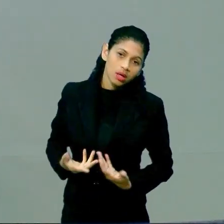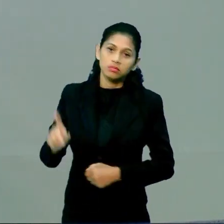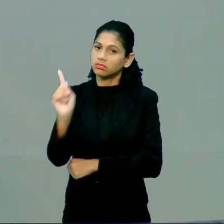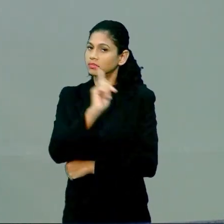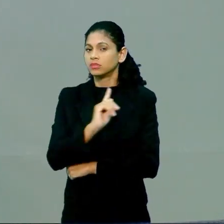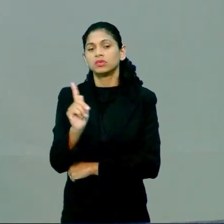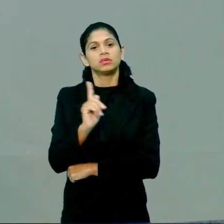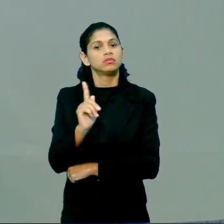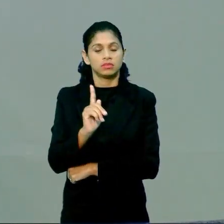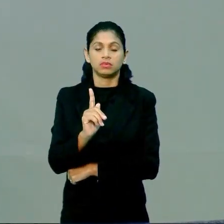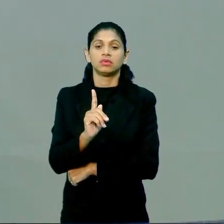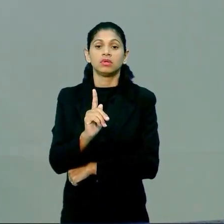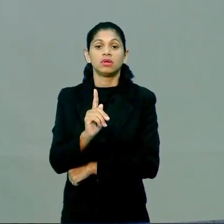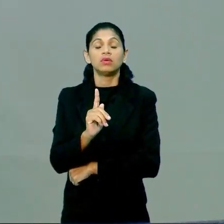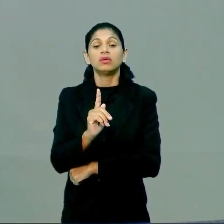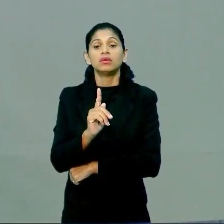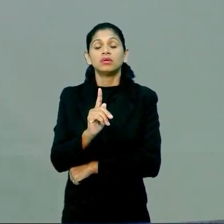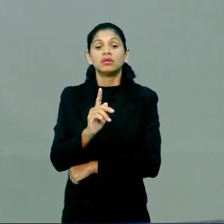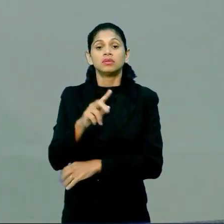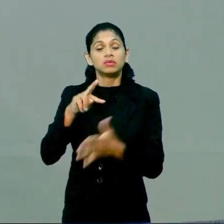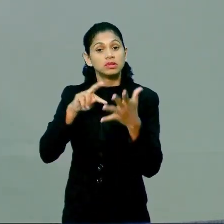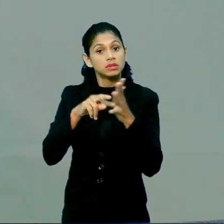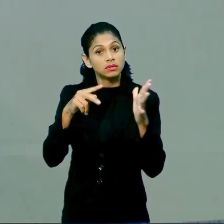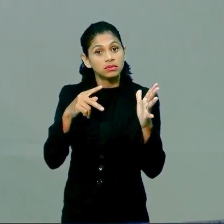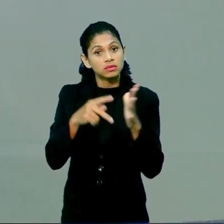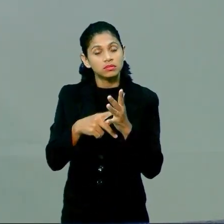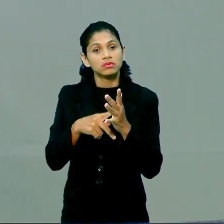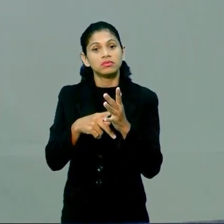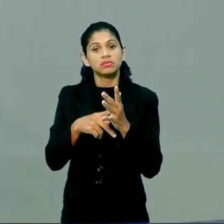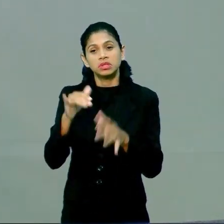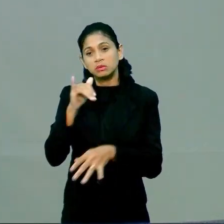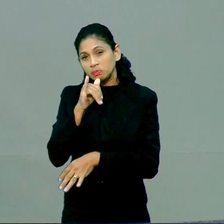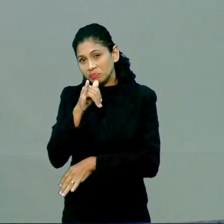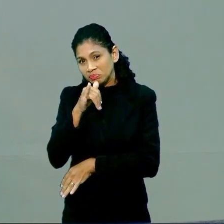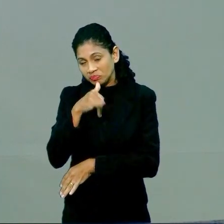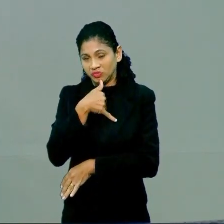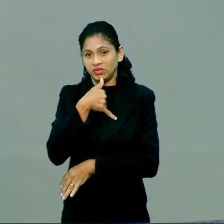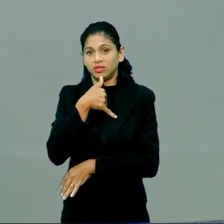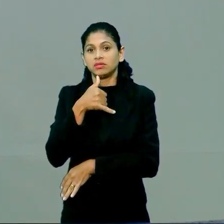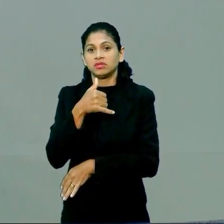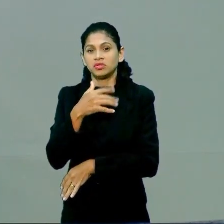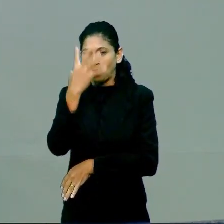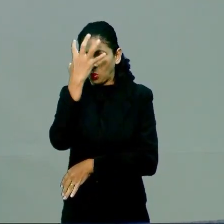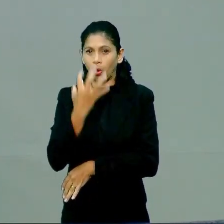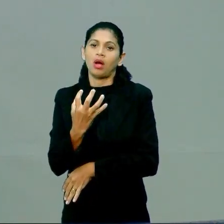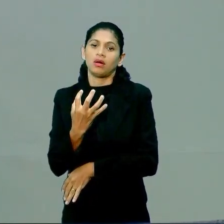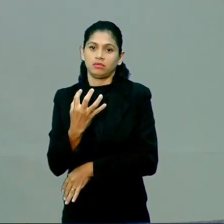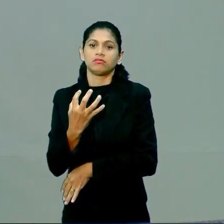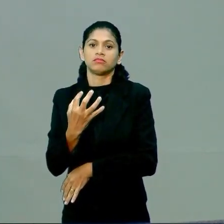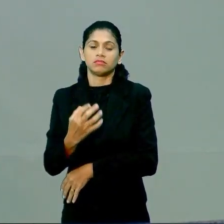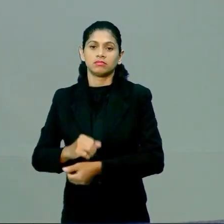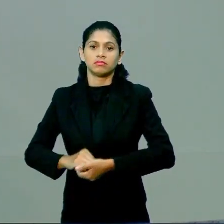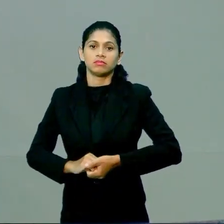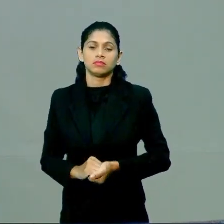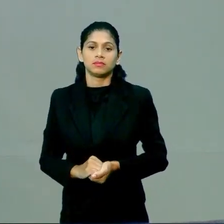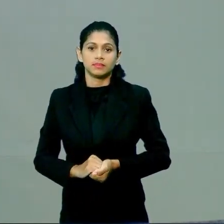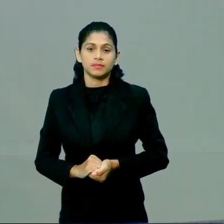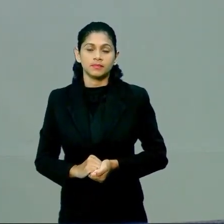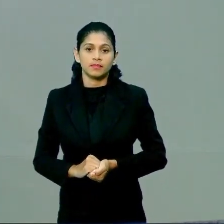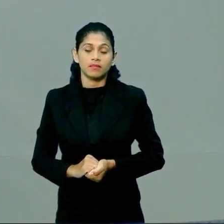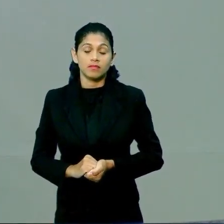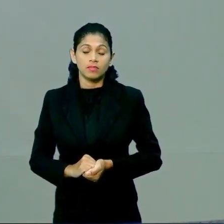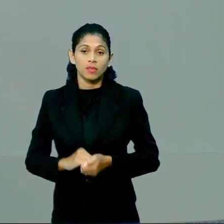um adjetivo também negativo assim como o cansado o aborrecido né claro que o cansado Às